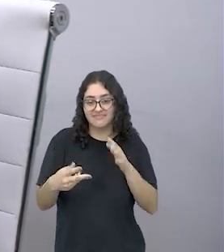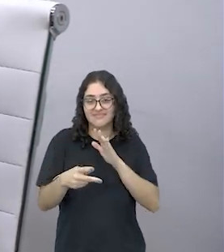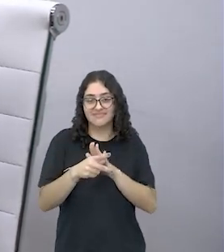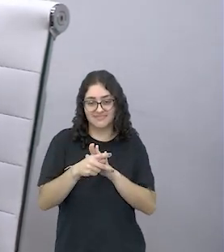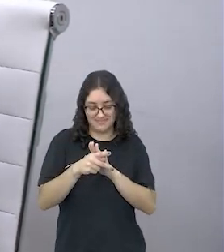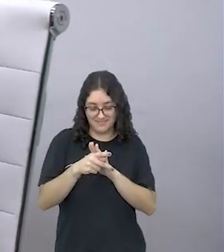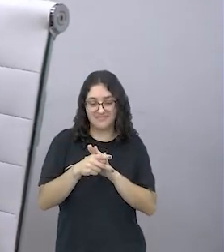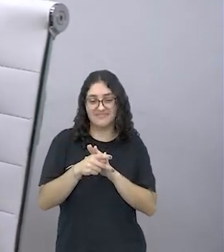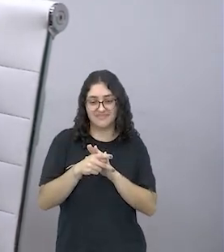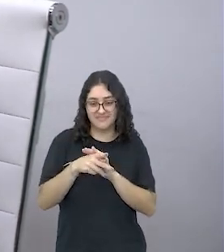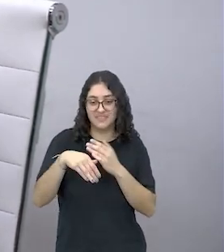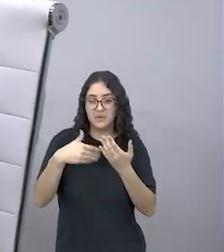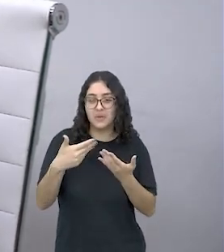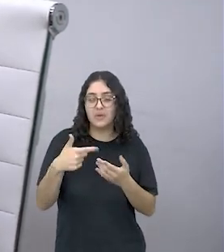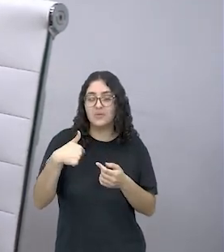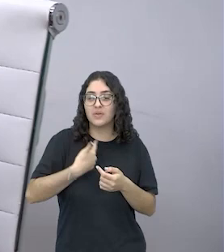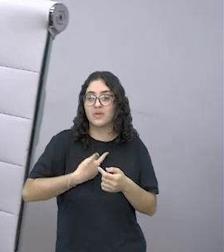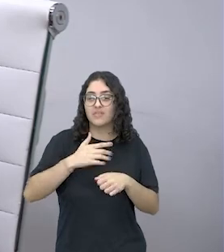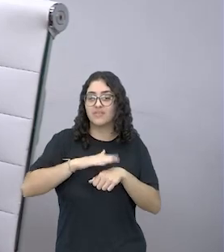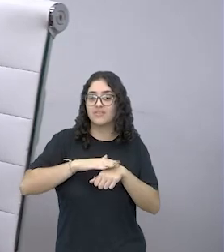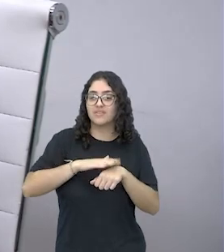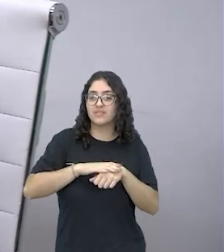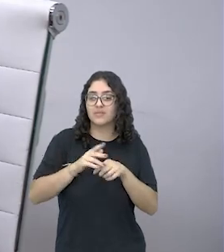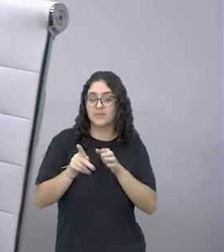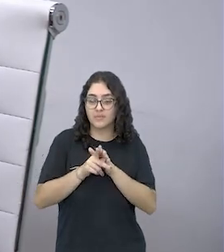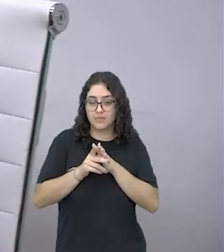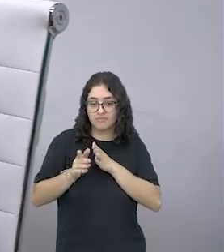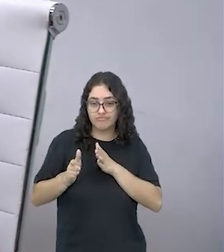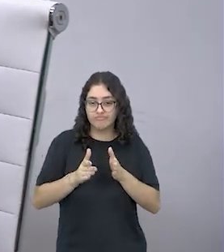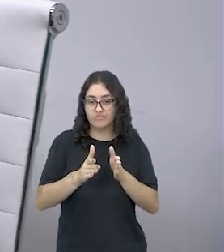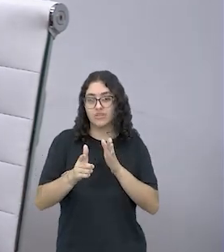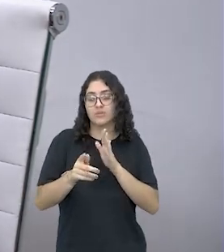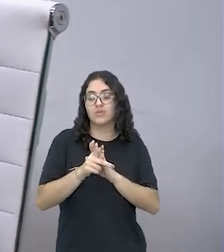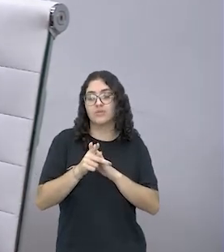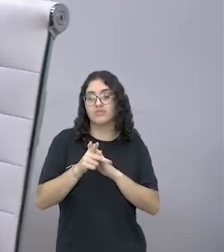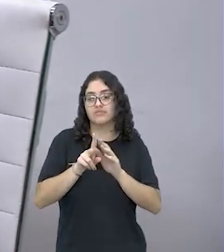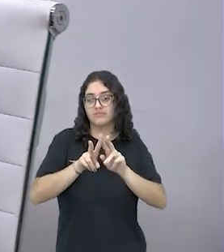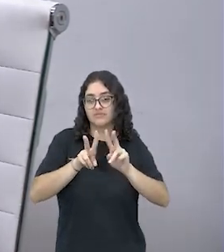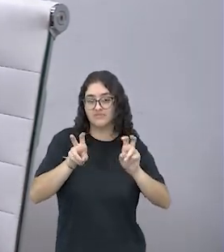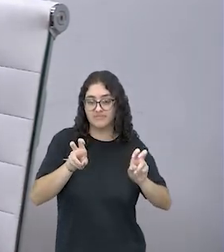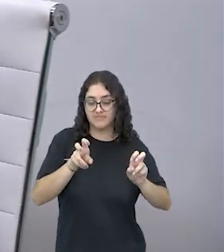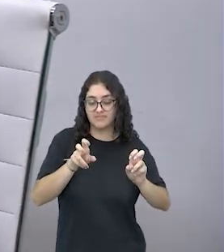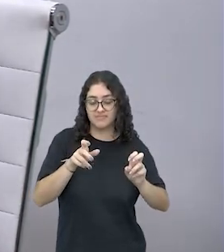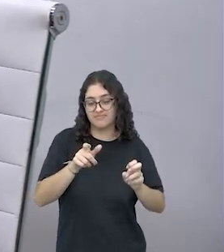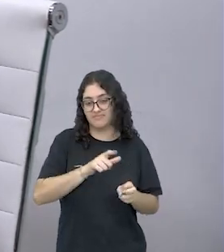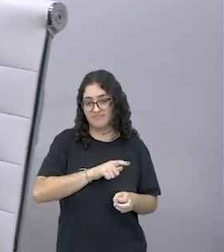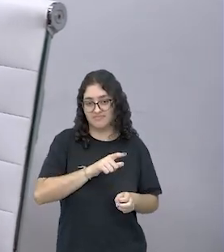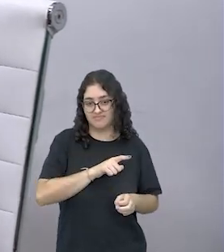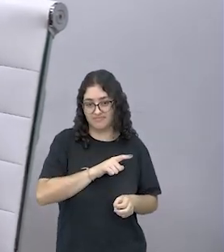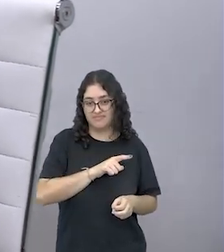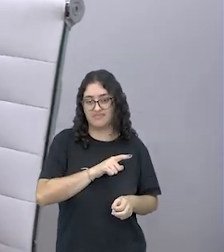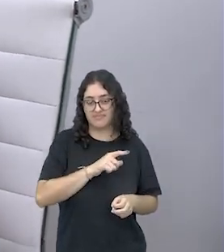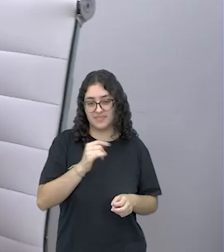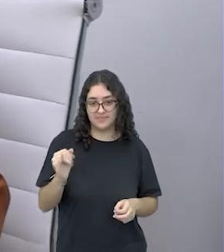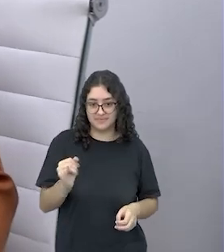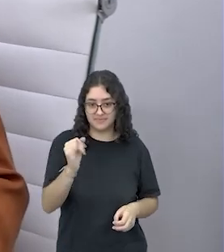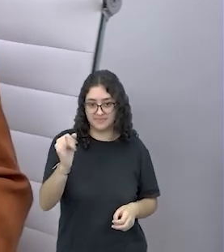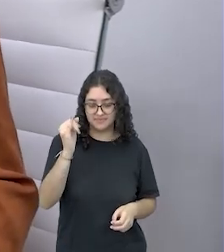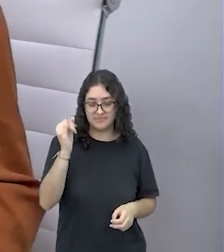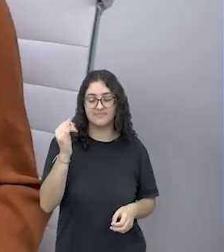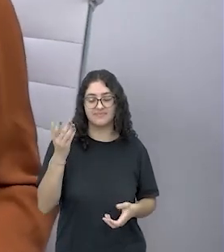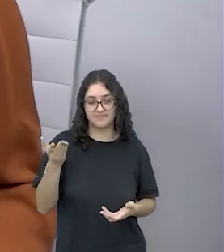Instruction. Como que a gente trabalha o Peer Instruction, por exemplo, se a gente está falando sobre algum assunto lá? É uma parte importante, porque a